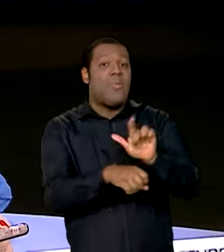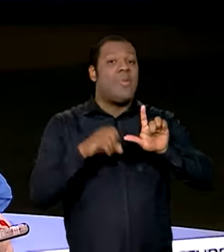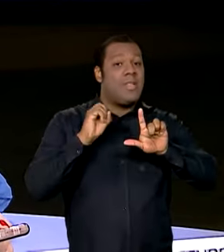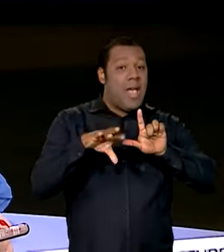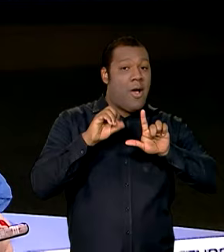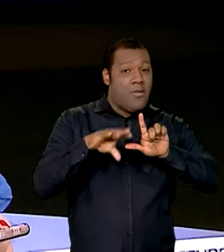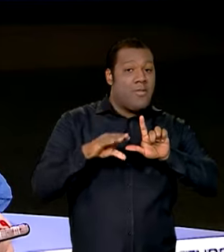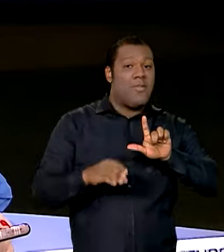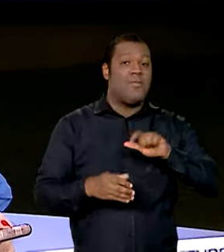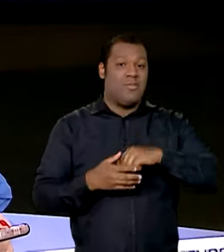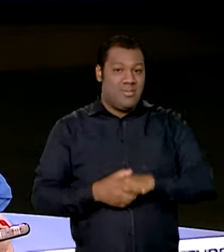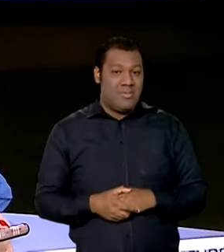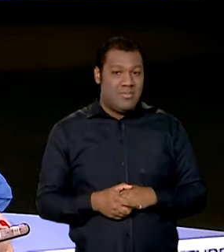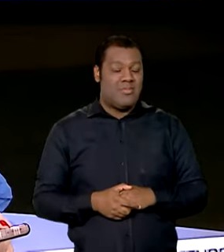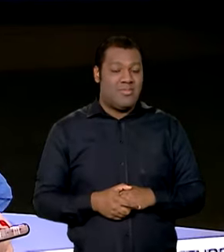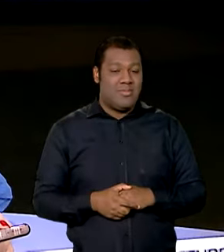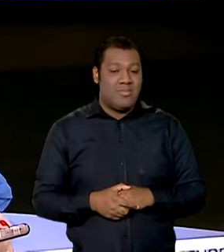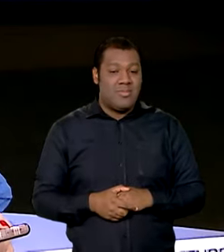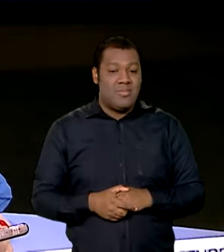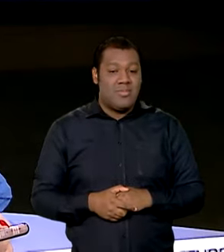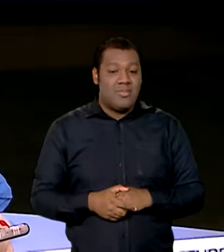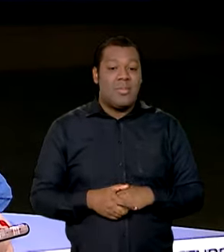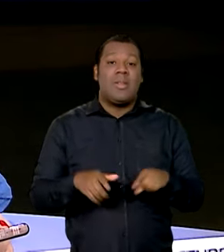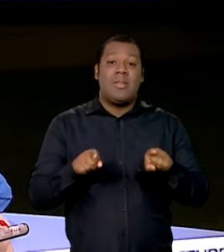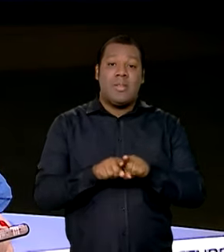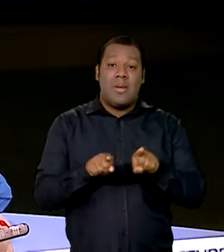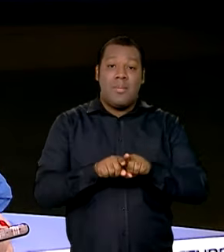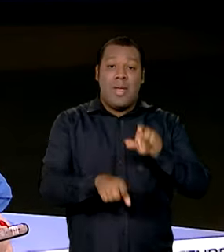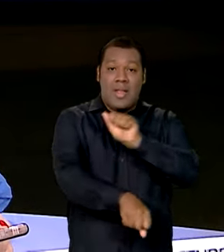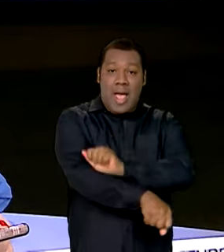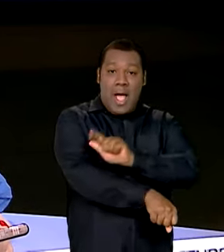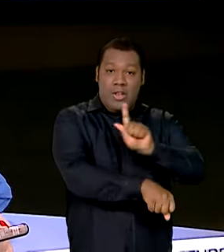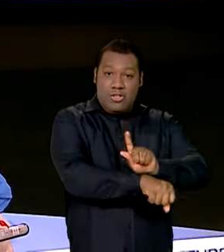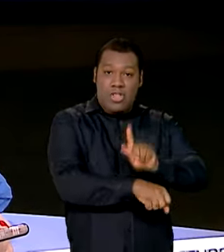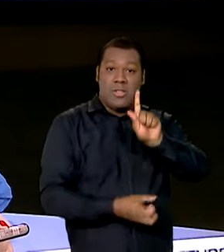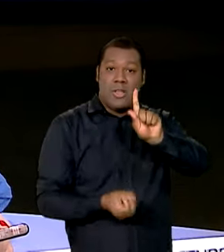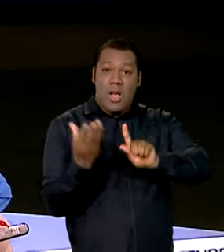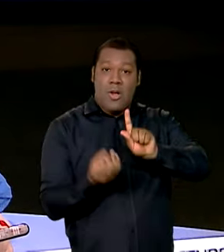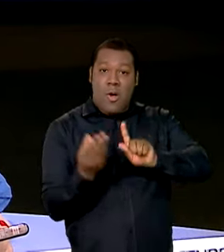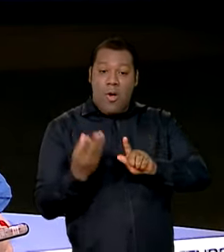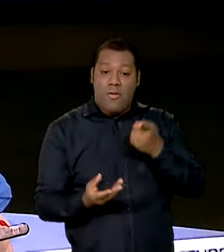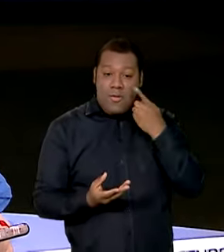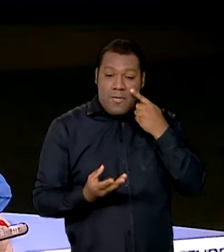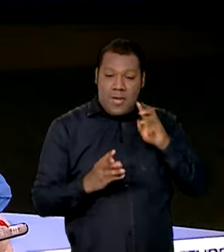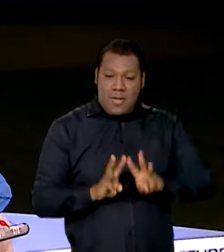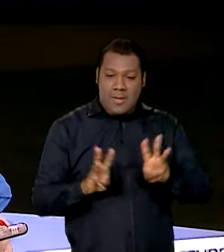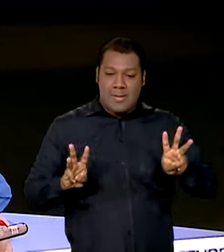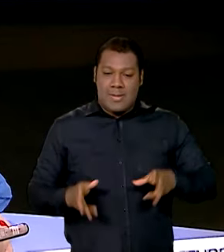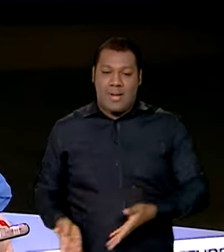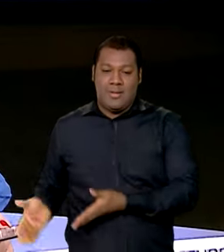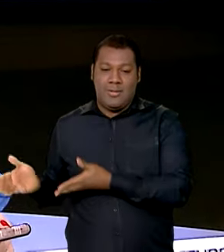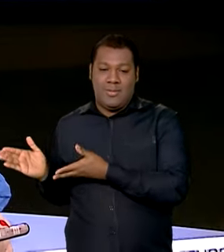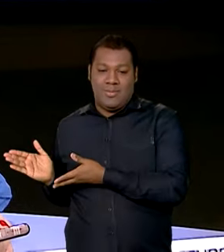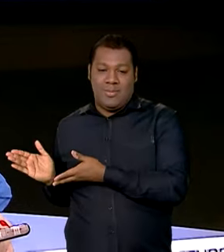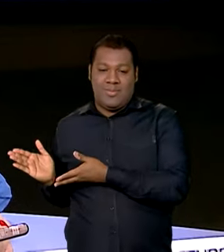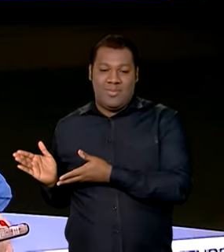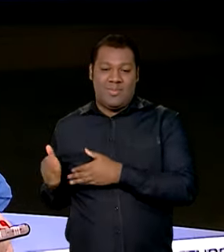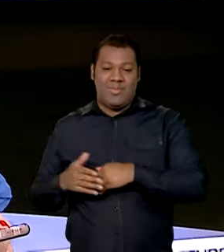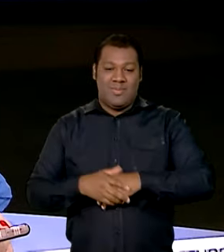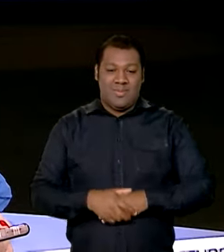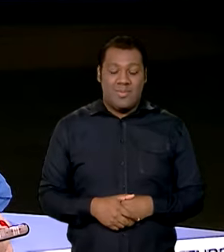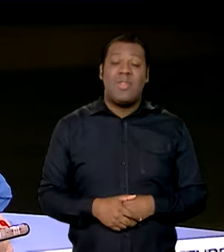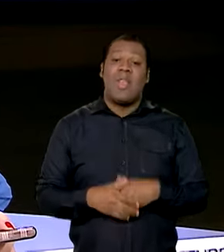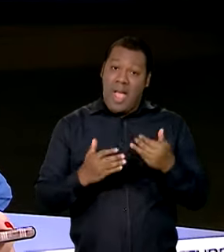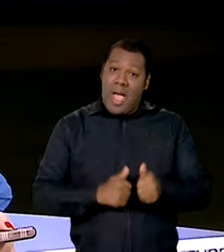goov temos também a nossa agência goov agenci goov.com.br lá você pode